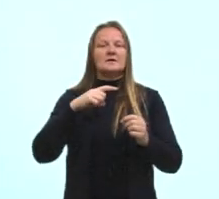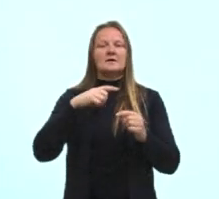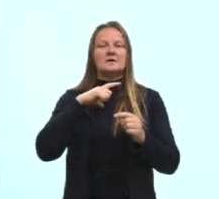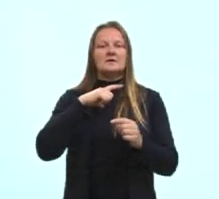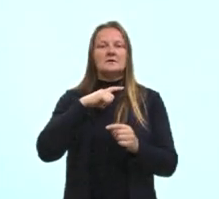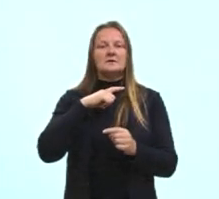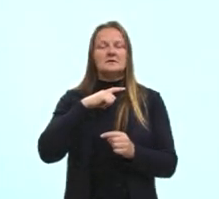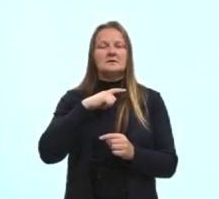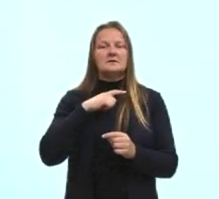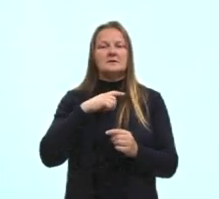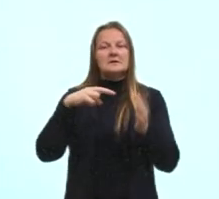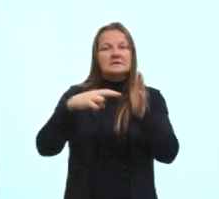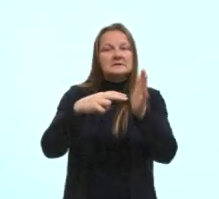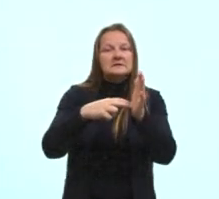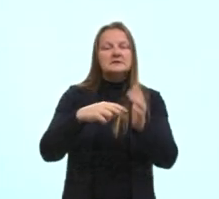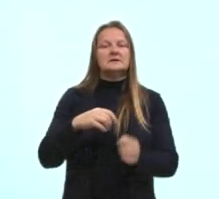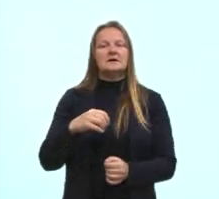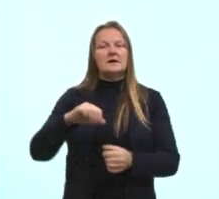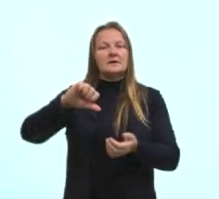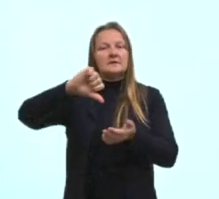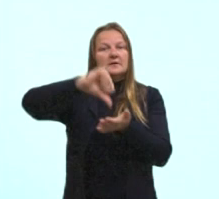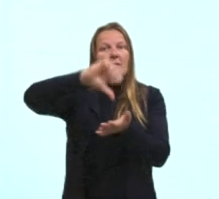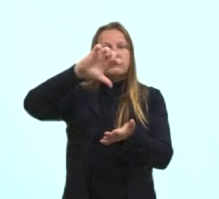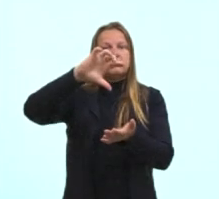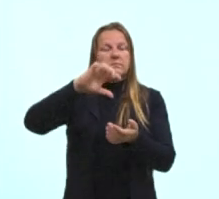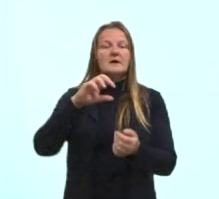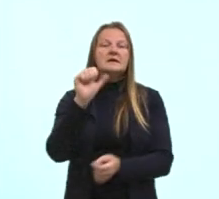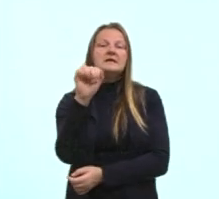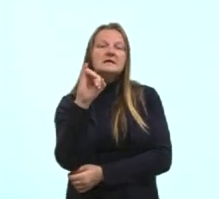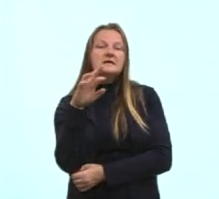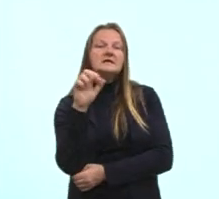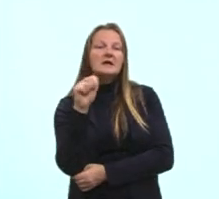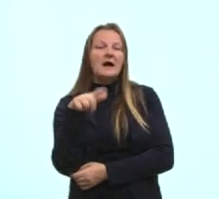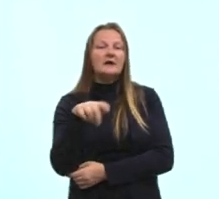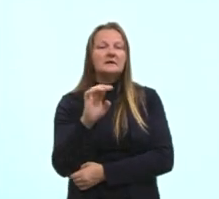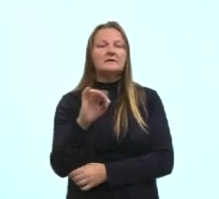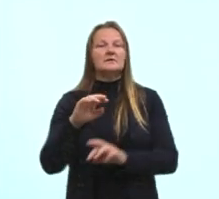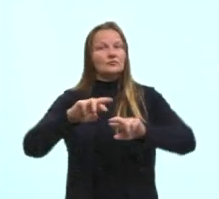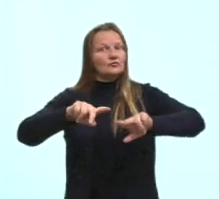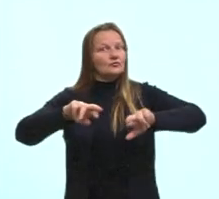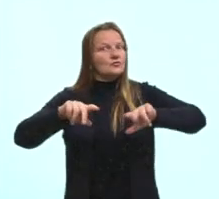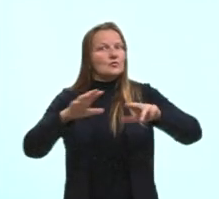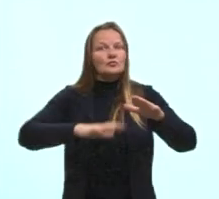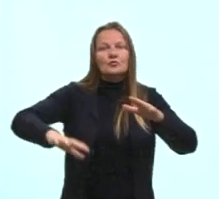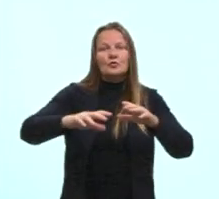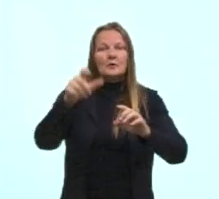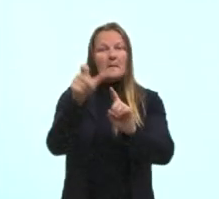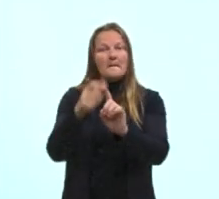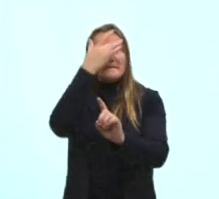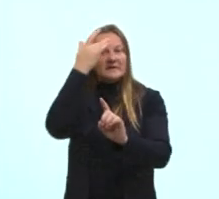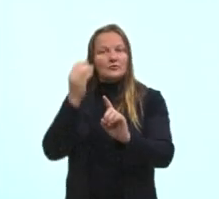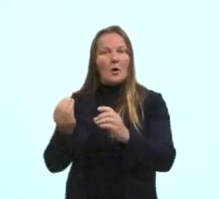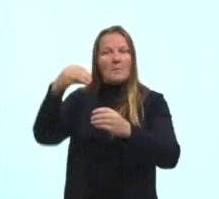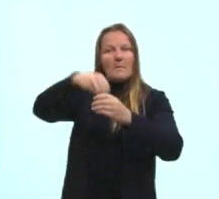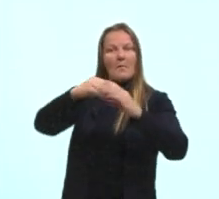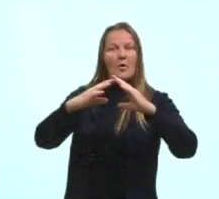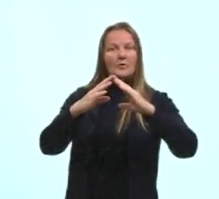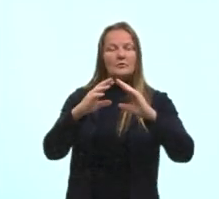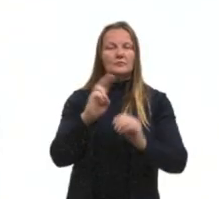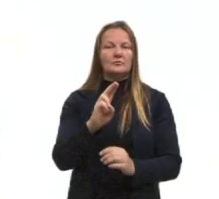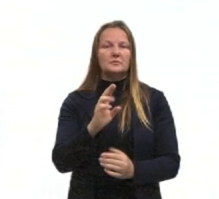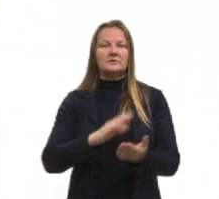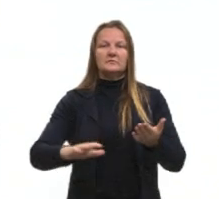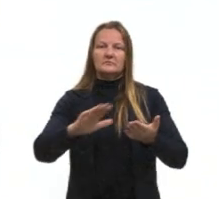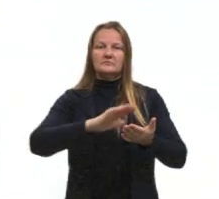tu tem o árabe de aqui certo dentro dessa concepção aí tá importantíssimo outra coisa